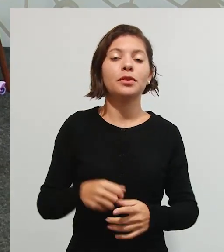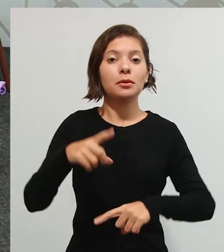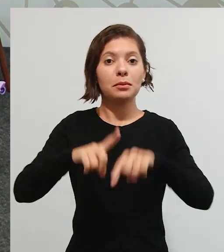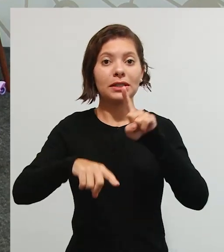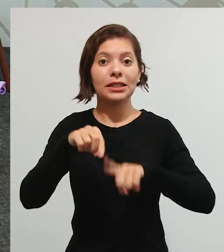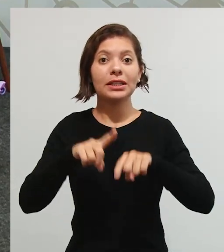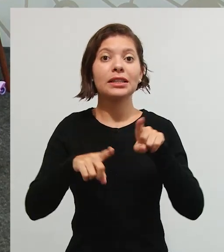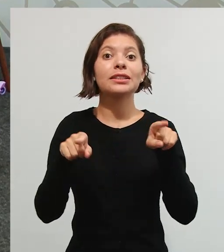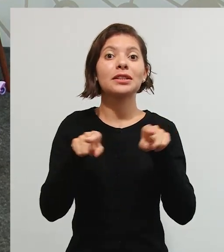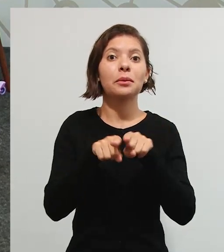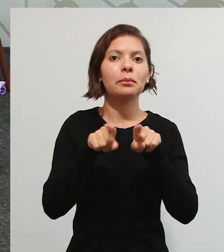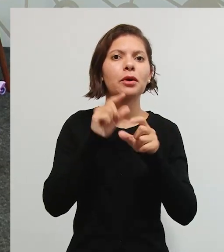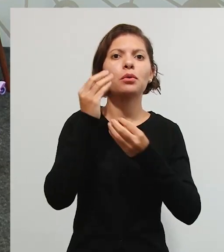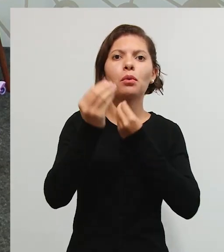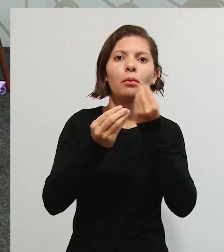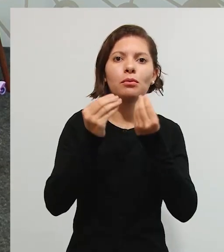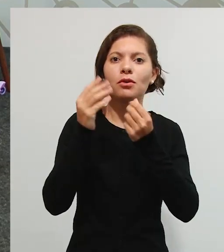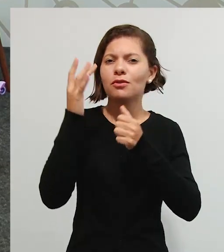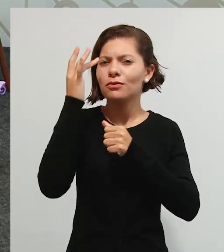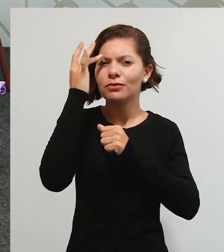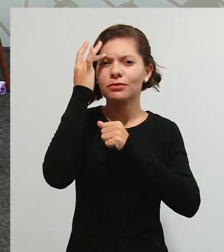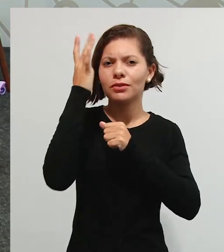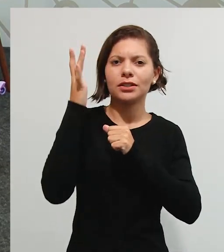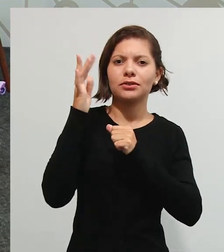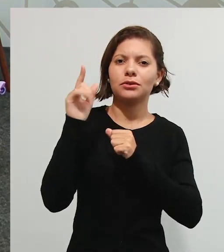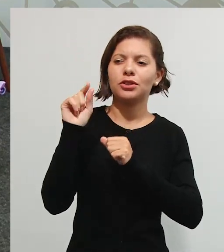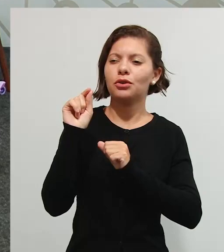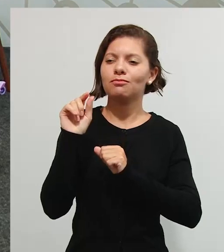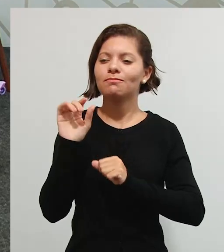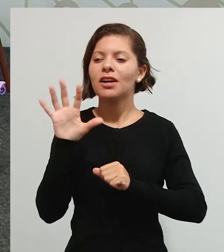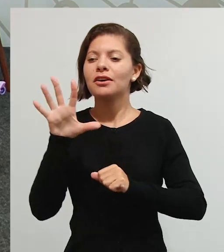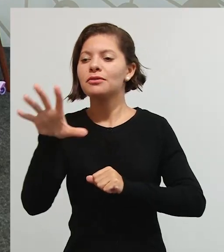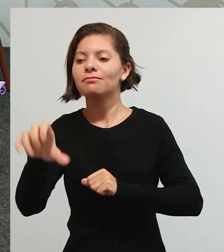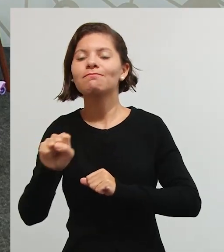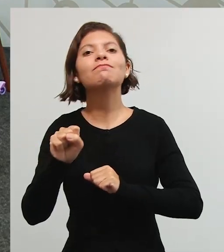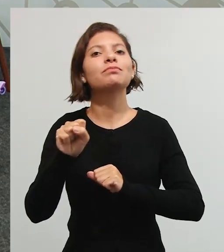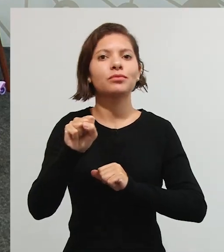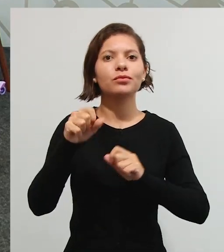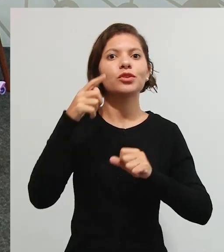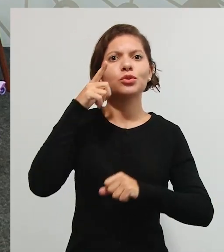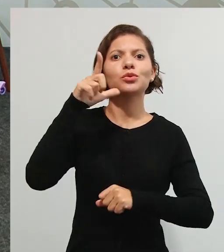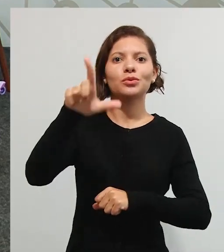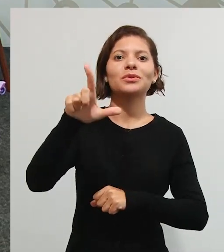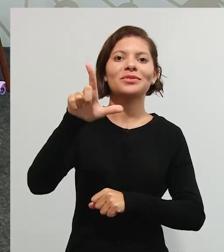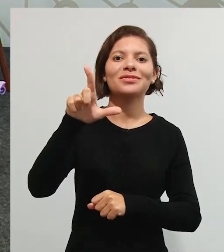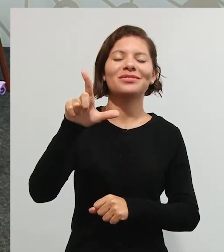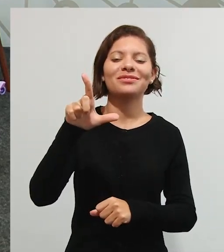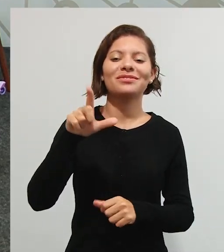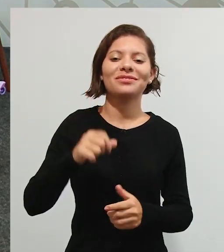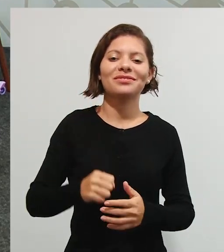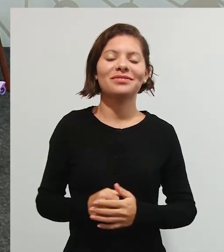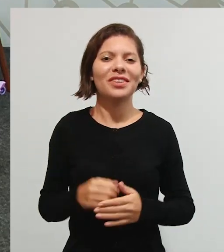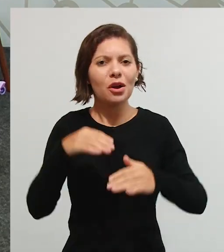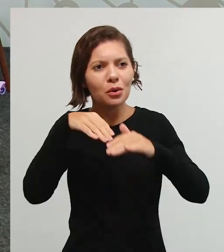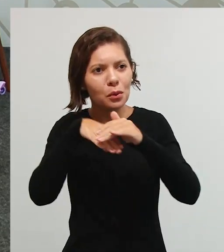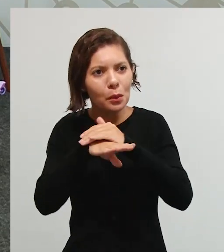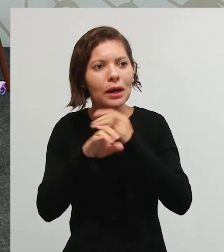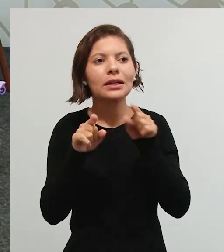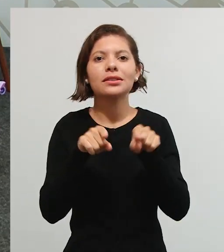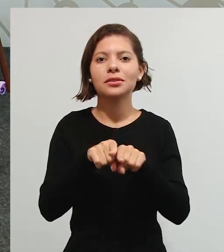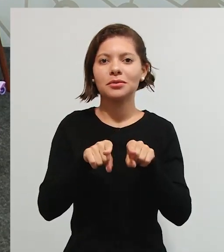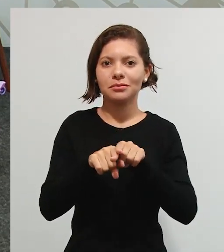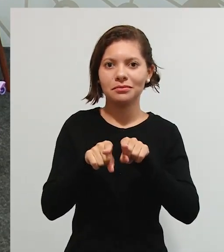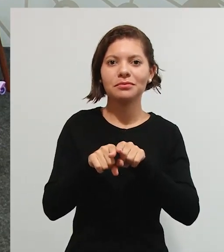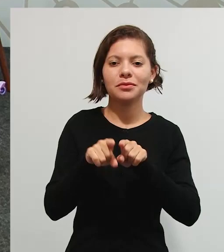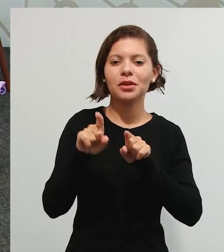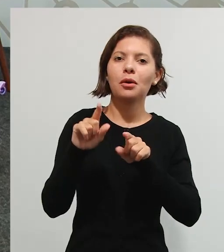estar acessíveis à criança, então tem que estar na altura da criança, ela pode alcançar, pegar, guardar.